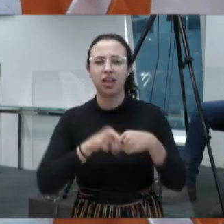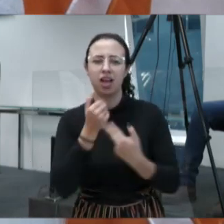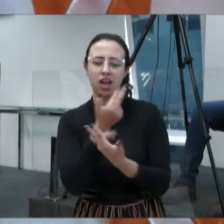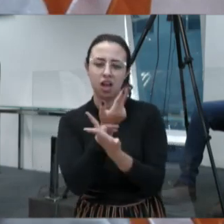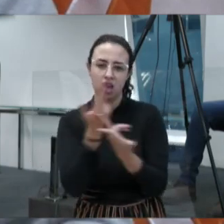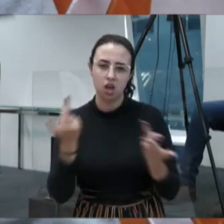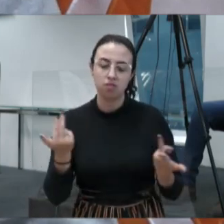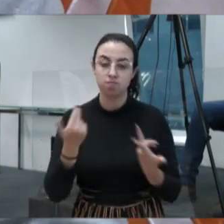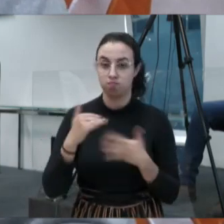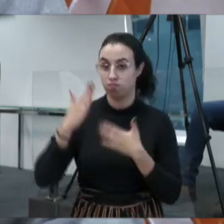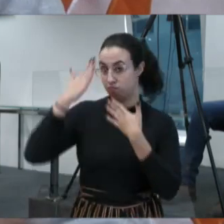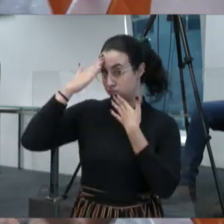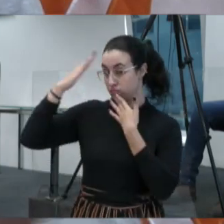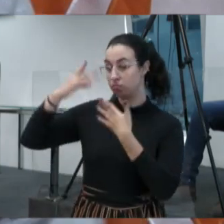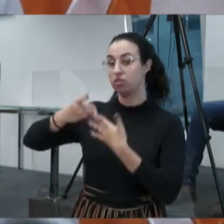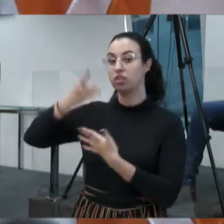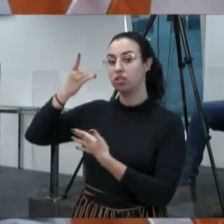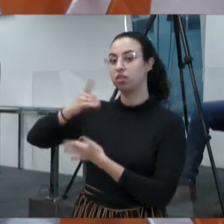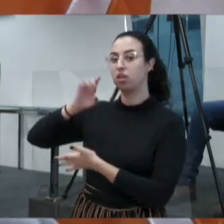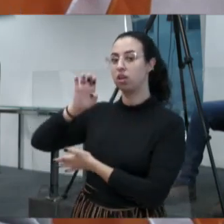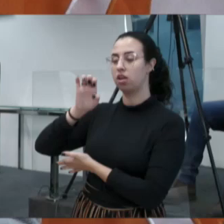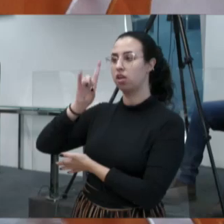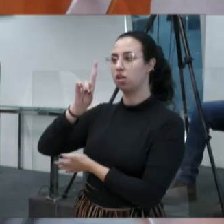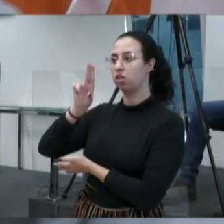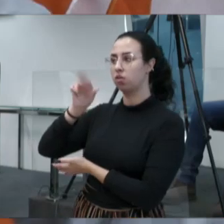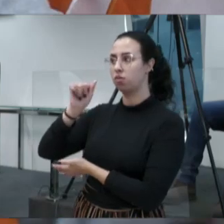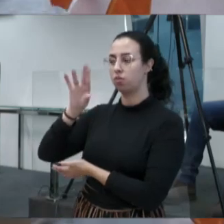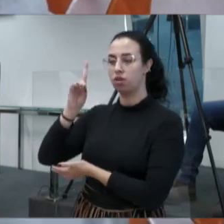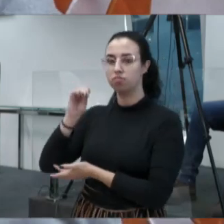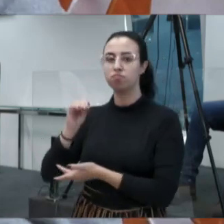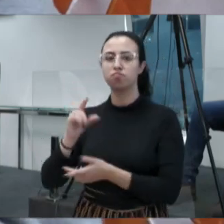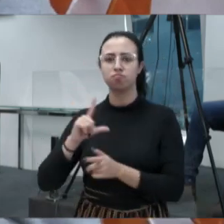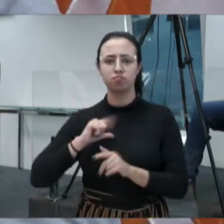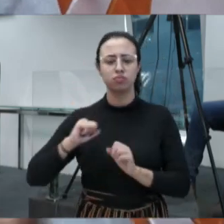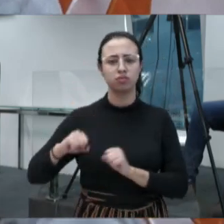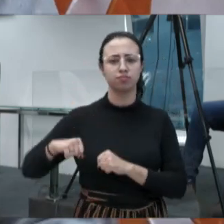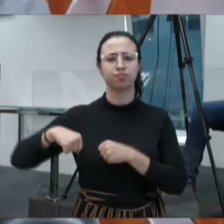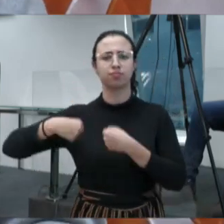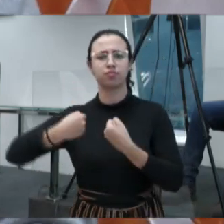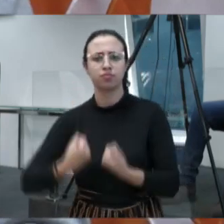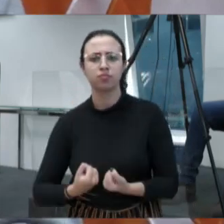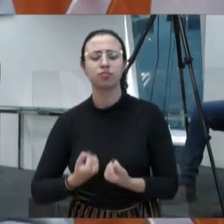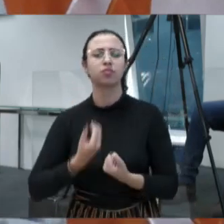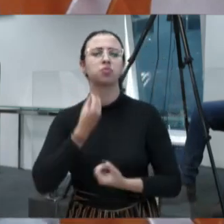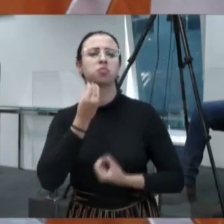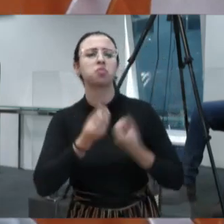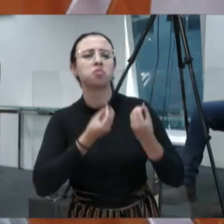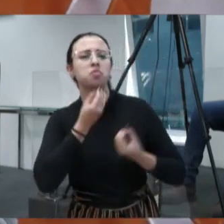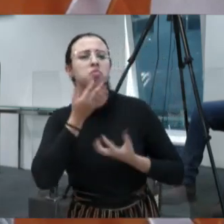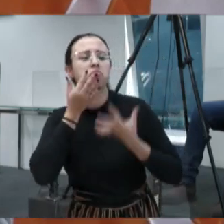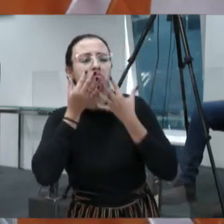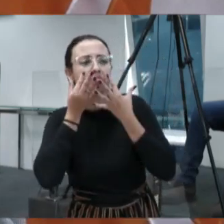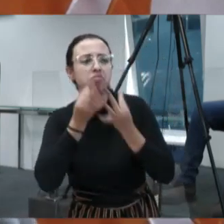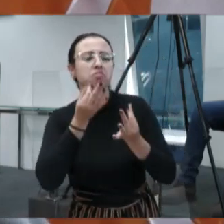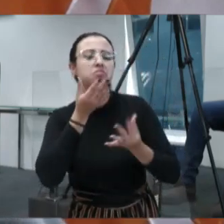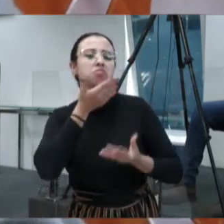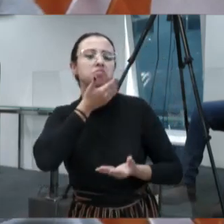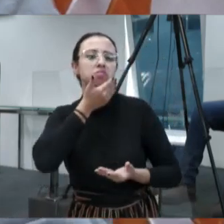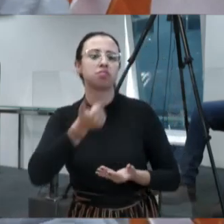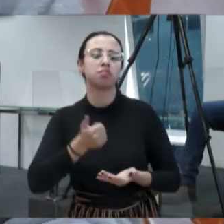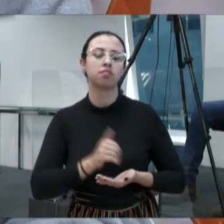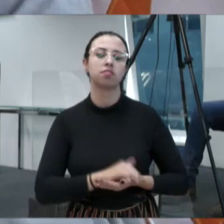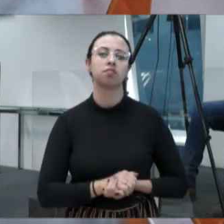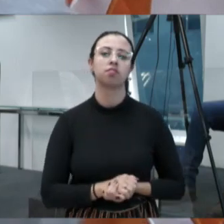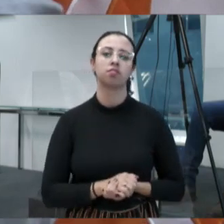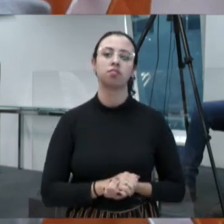ao deputado Eduardo Azevedo, um recurso aí, onde a gente tem empenhado aí para melhorar toda a atenção primária. E quero falar também, senhor presidente,